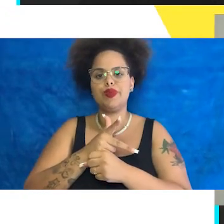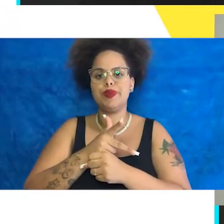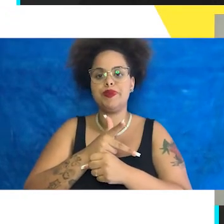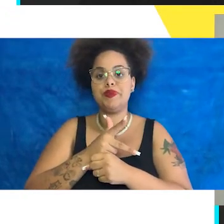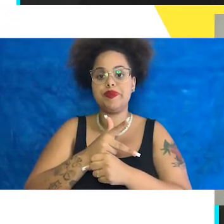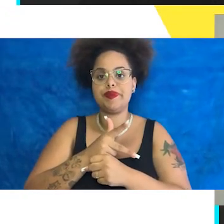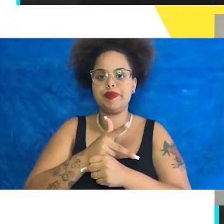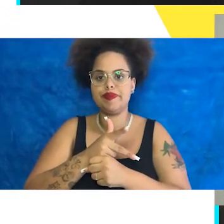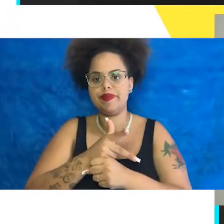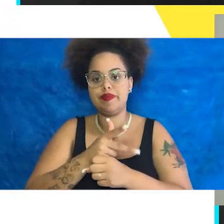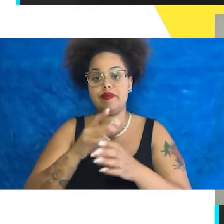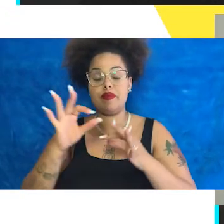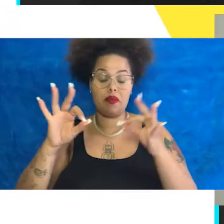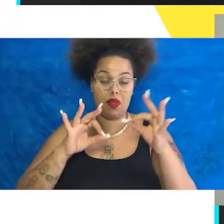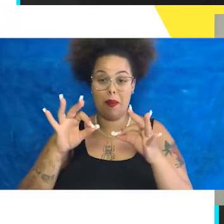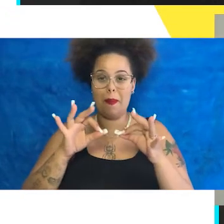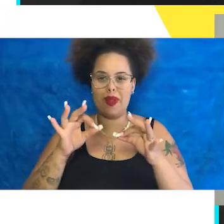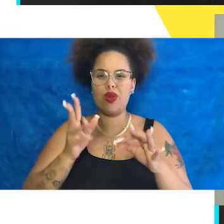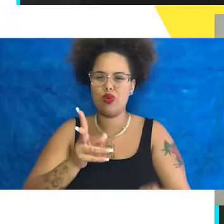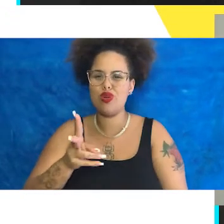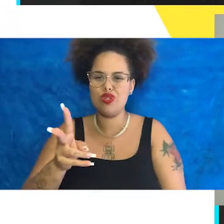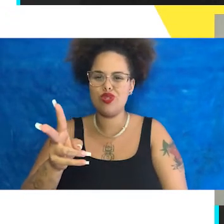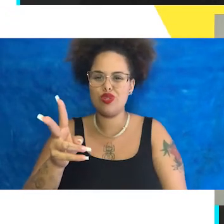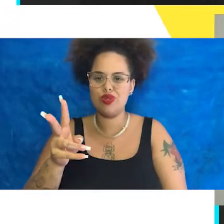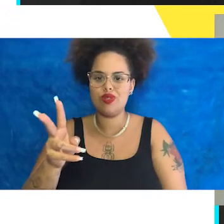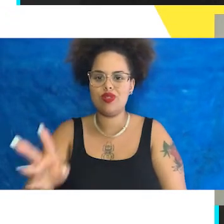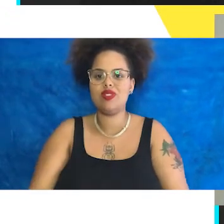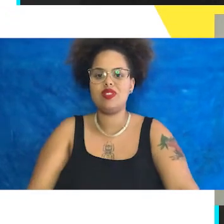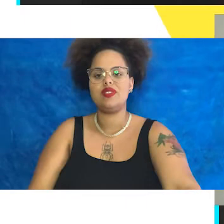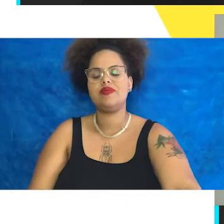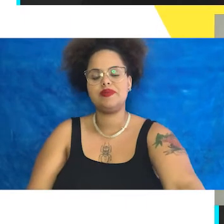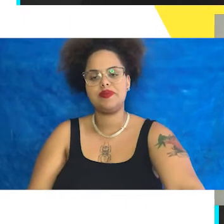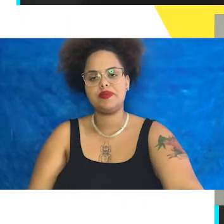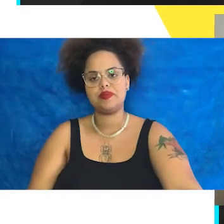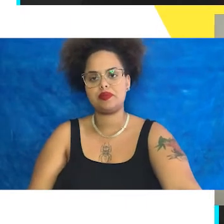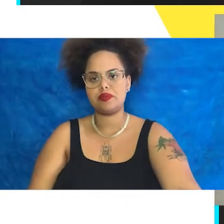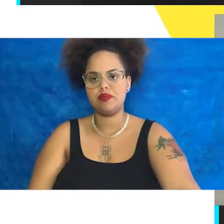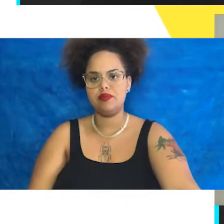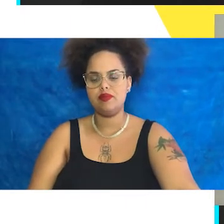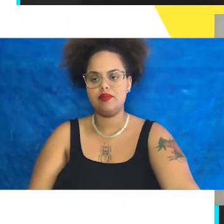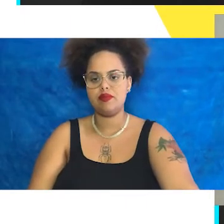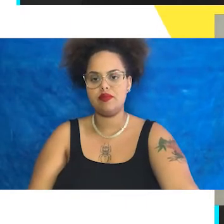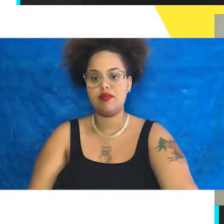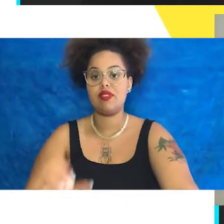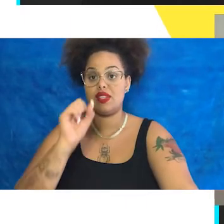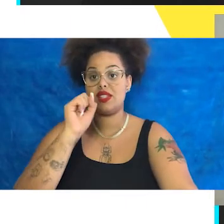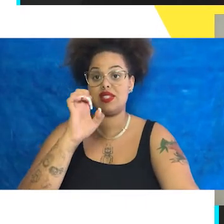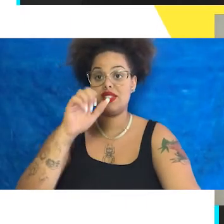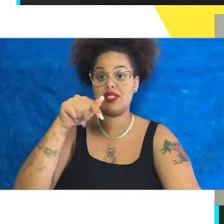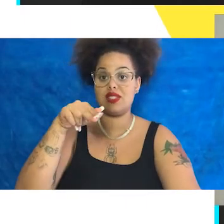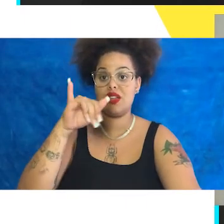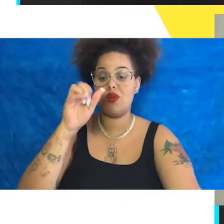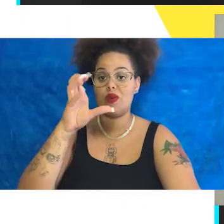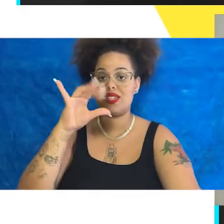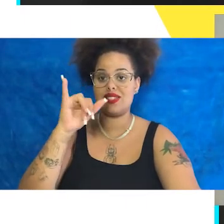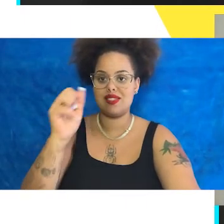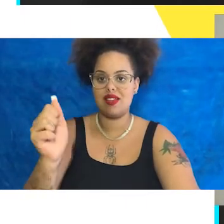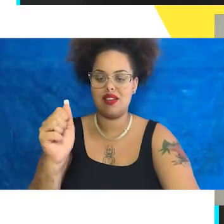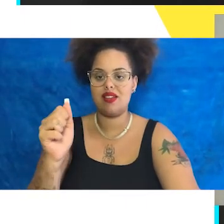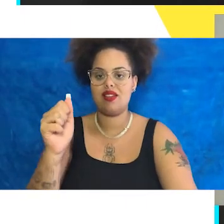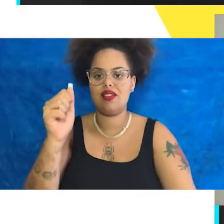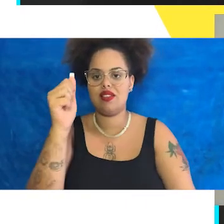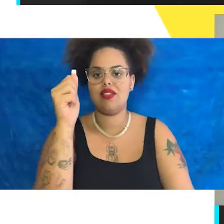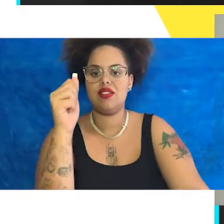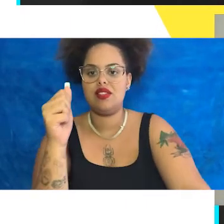em plano contínuo, né, que chama, foge as palavras, né? Sequência. Plano único, take único.